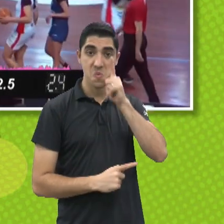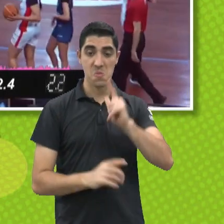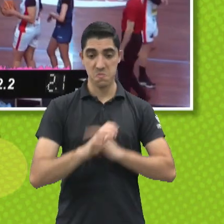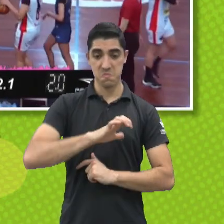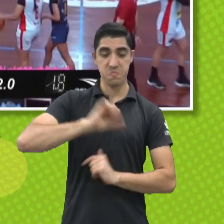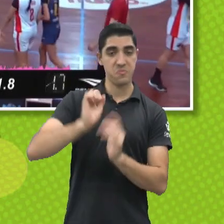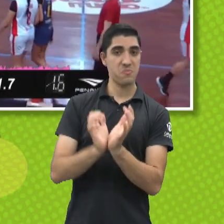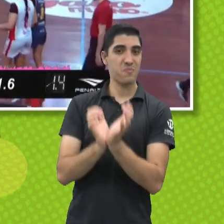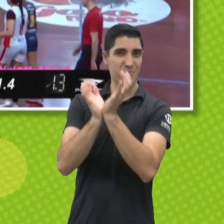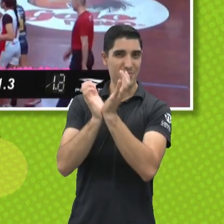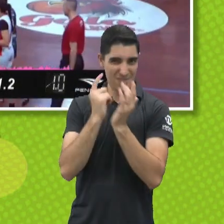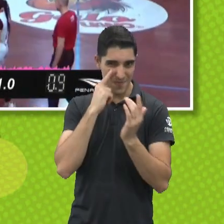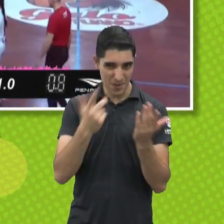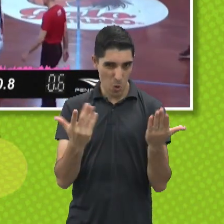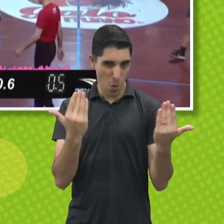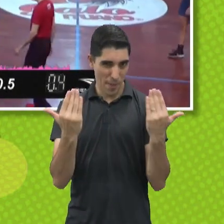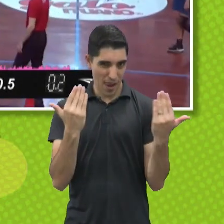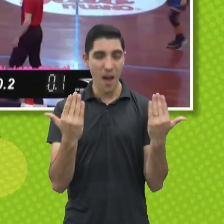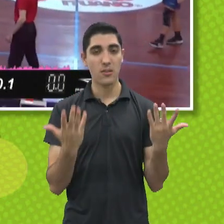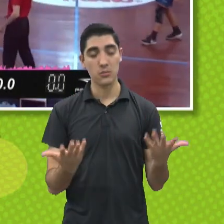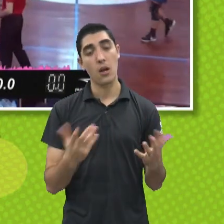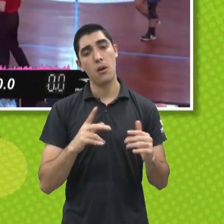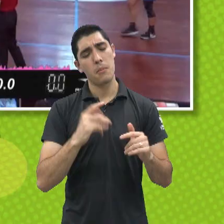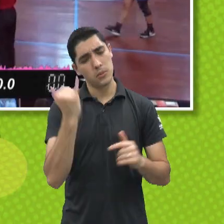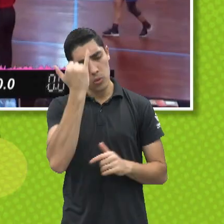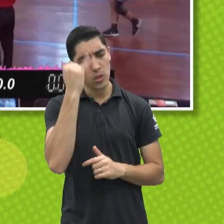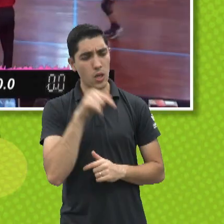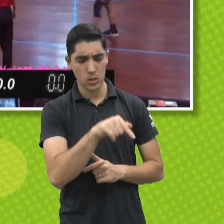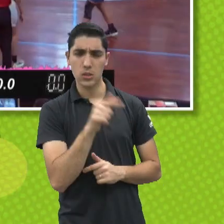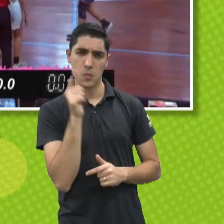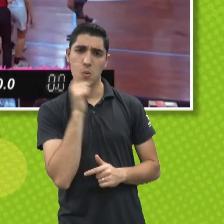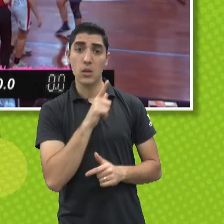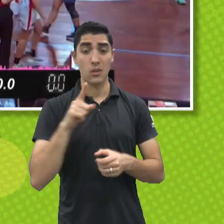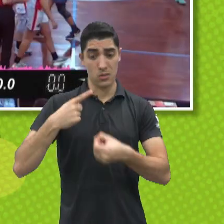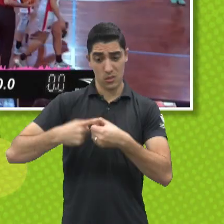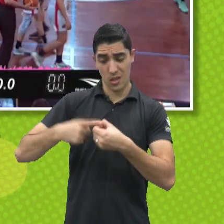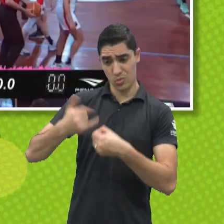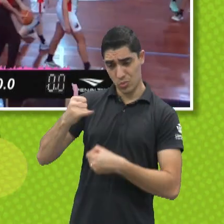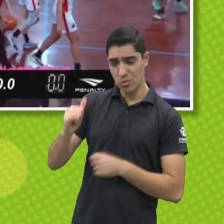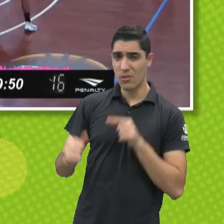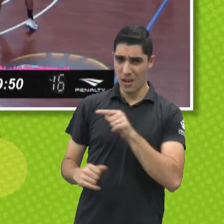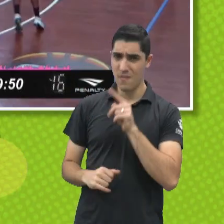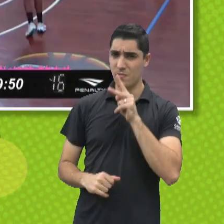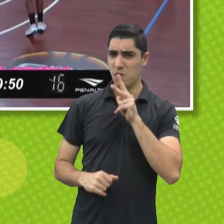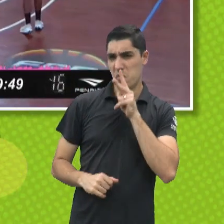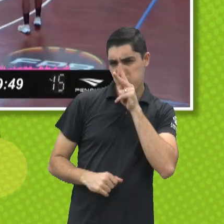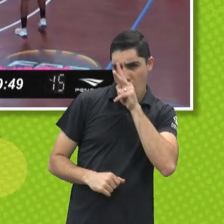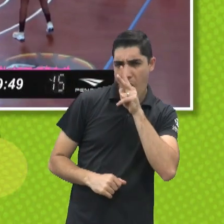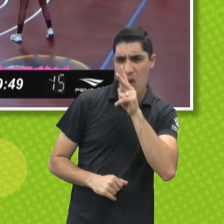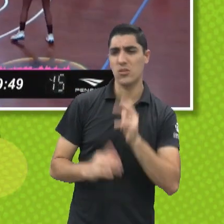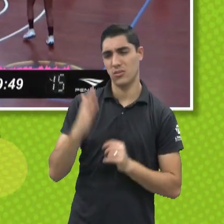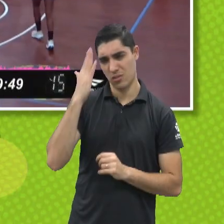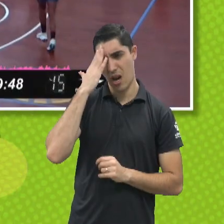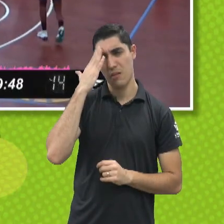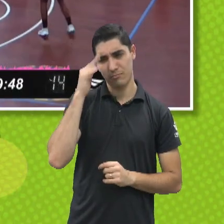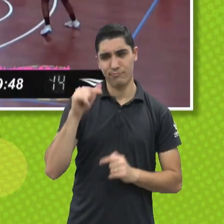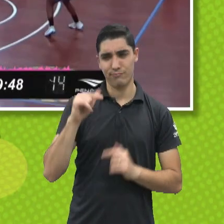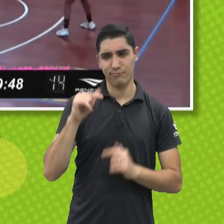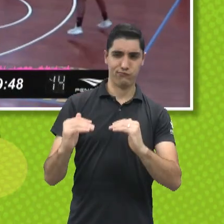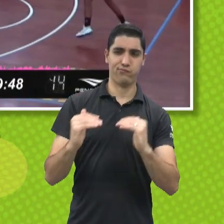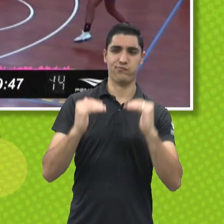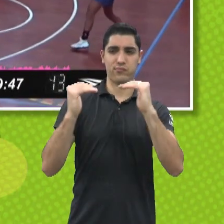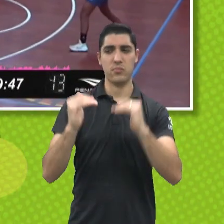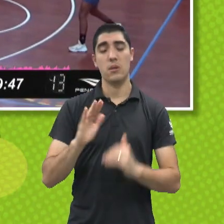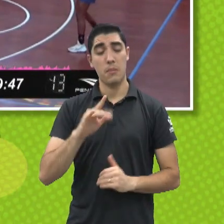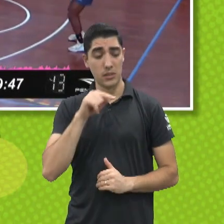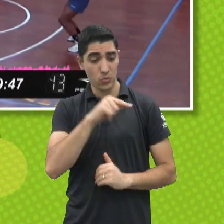para poder ganhar corpo aí, e caíram de pé, né? Ituano é um dos favoritos ao título e elas foram lá fora de casa e até o final tentaram